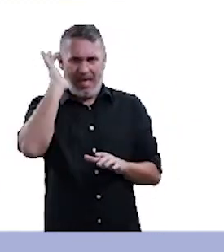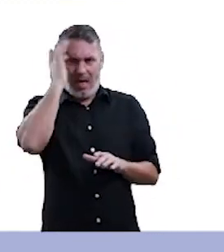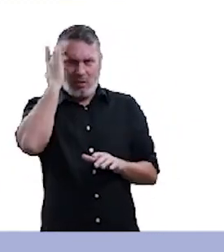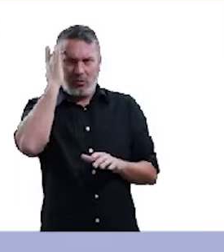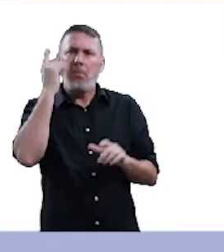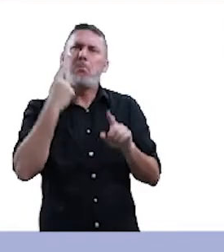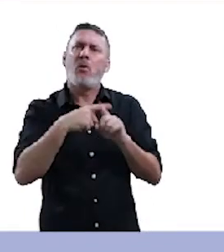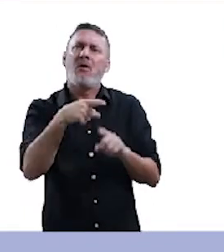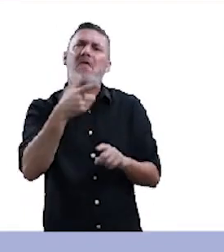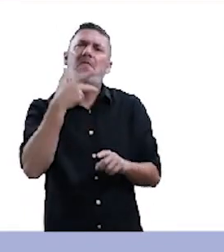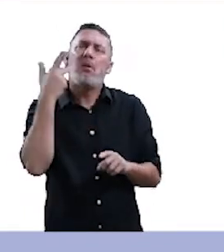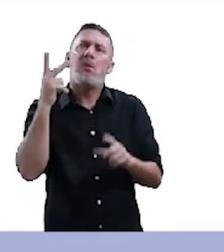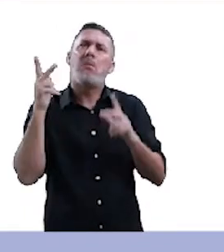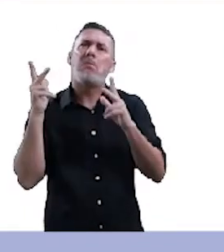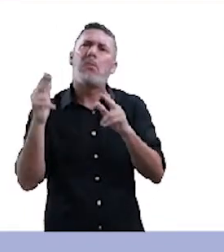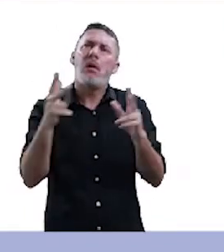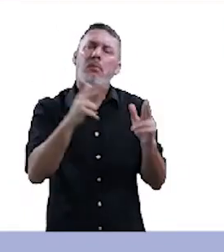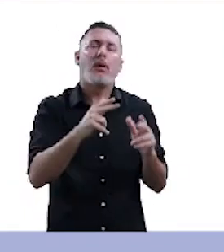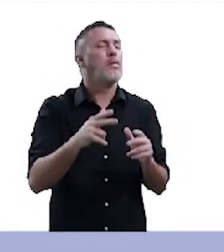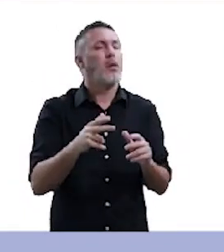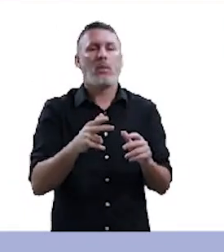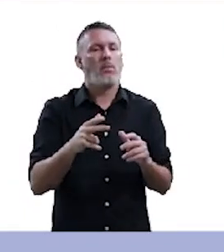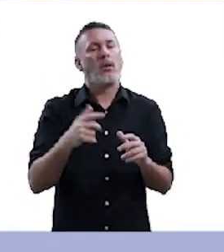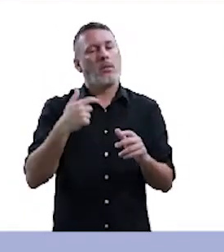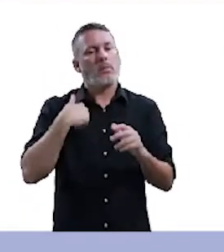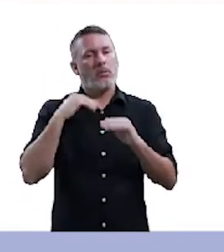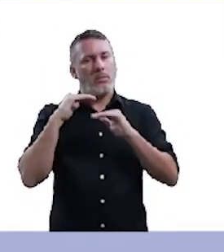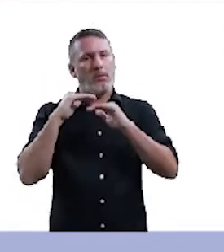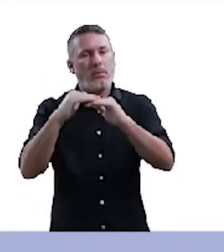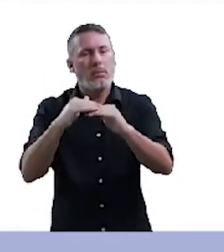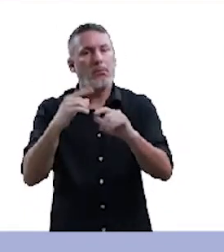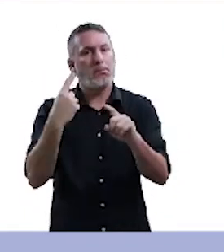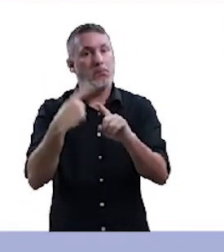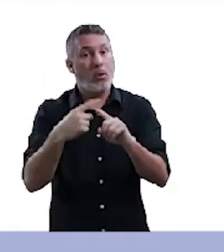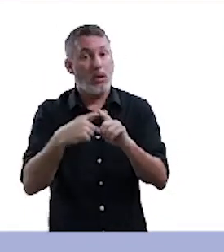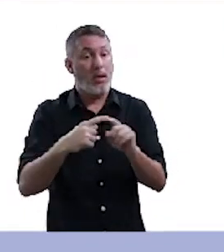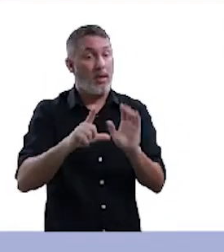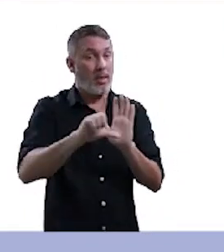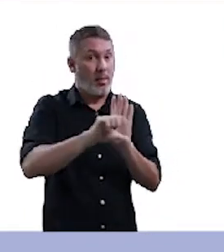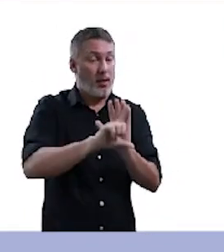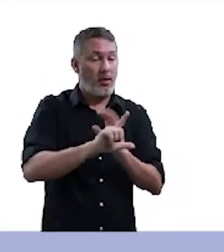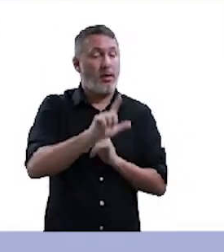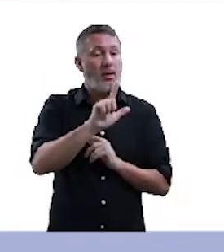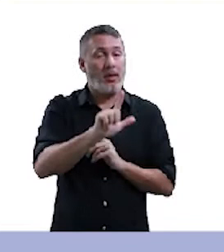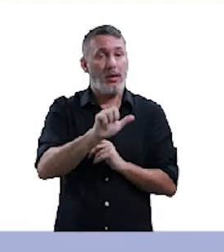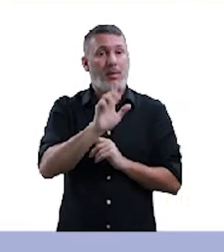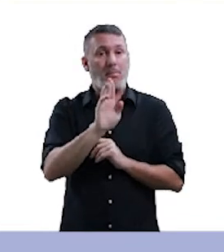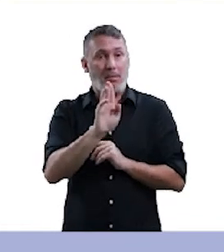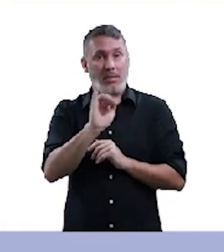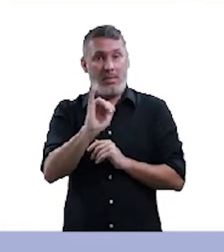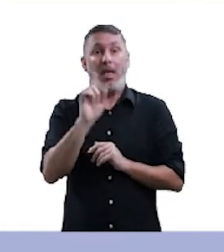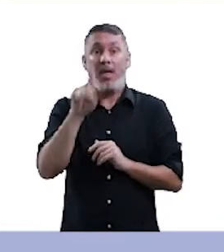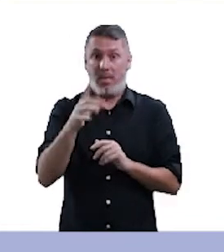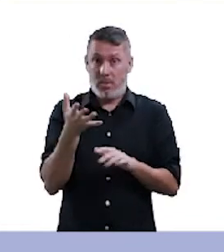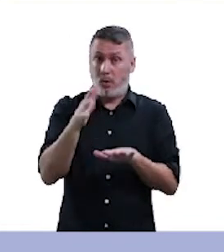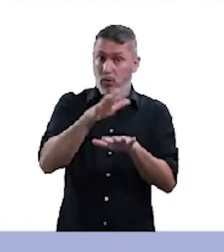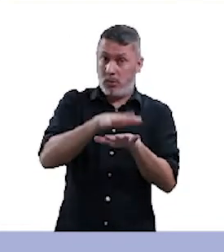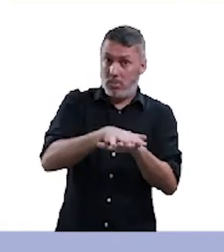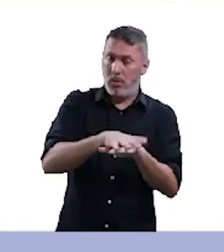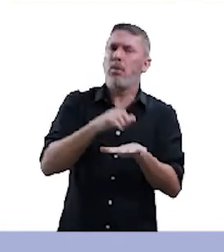está dizendo isso? Aí você fala, eu só falo isso por quê? Porque a Lei Brasileira de Inclusão, ela trabalha isso